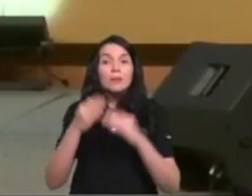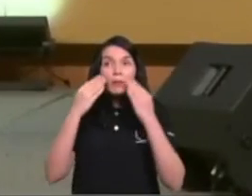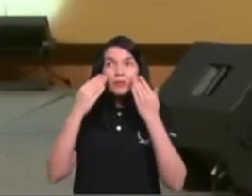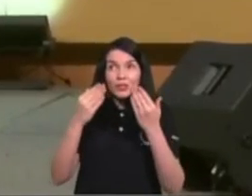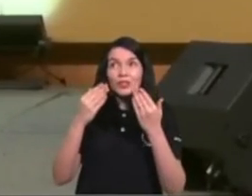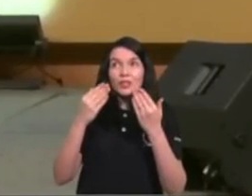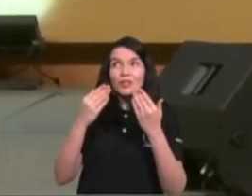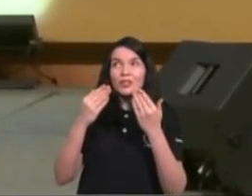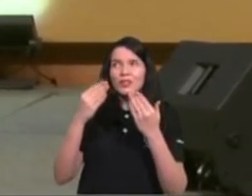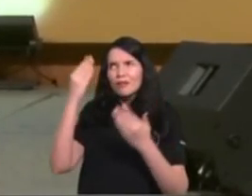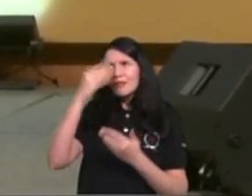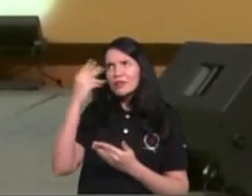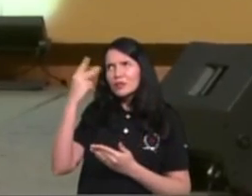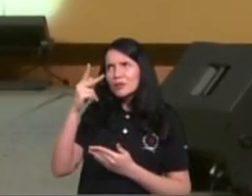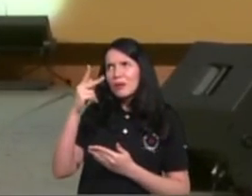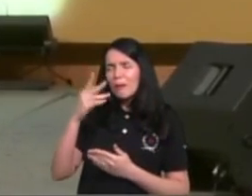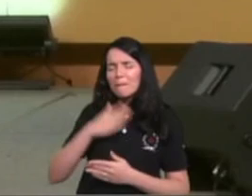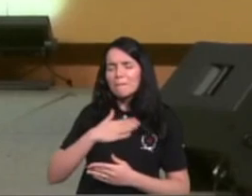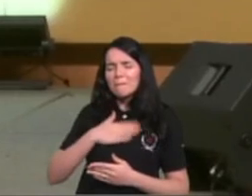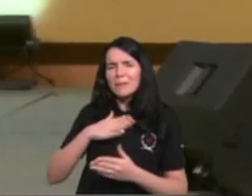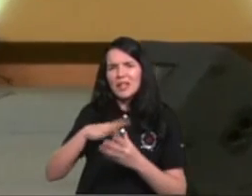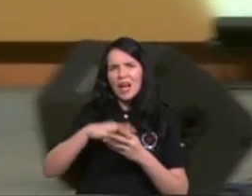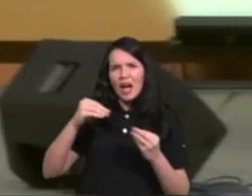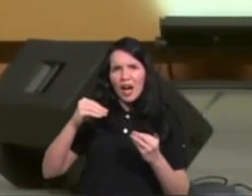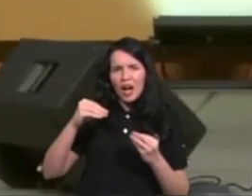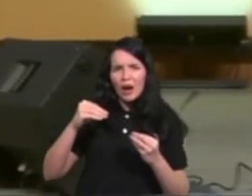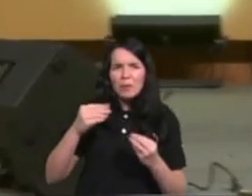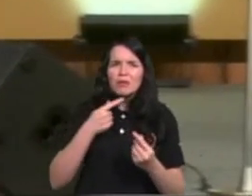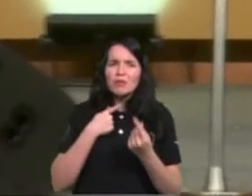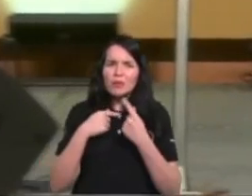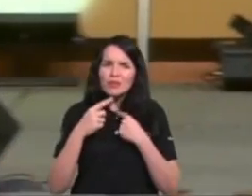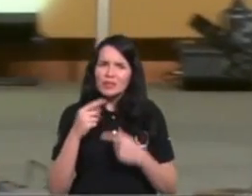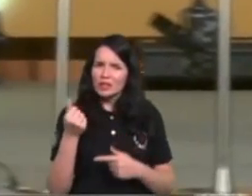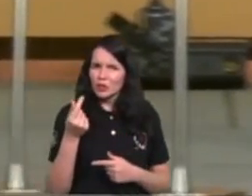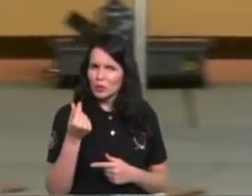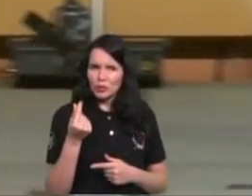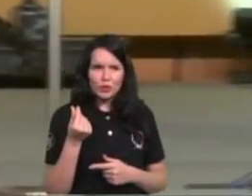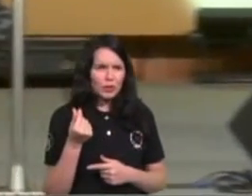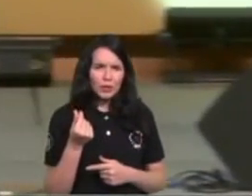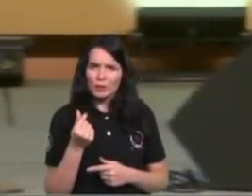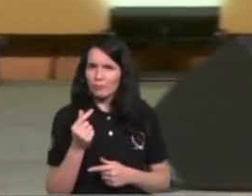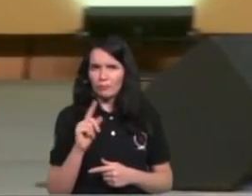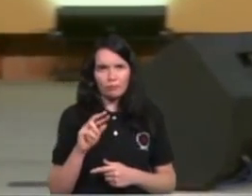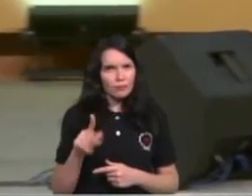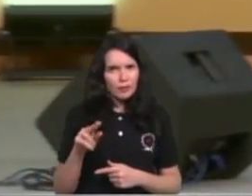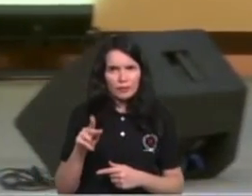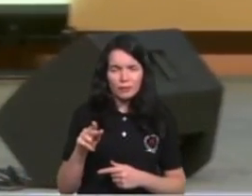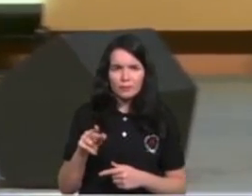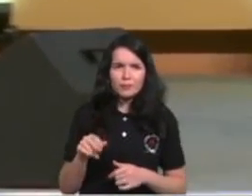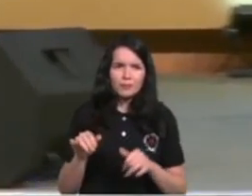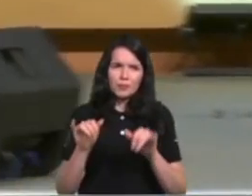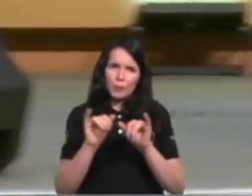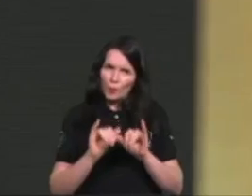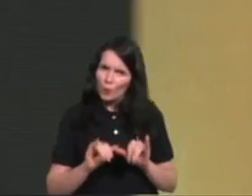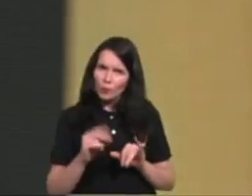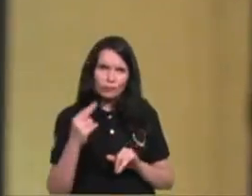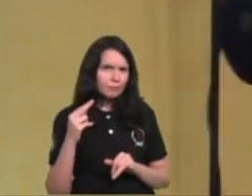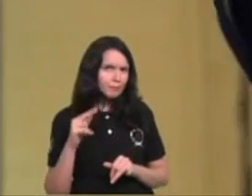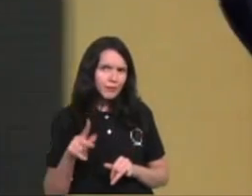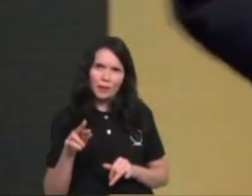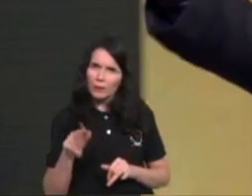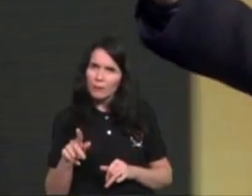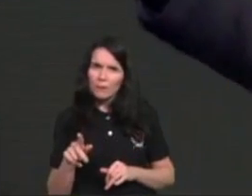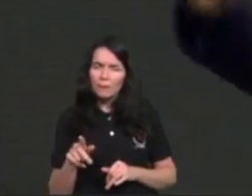apresentarei direito da sua face a minha alma não tem sede do dinheiro a minha alma não tem sede do sexo a me arrumar